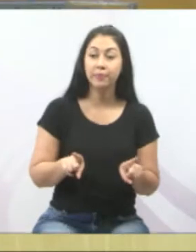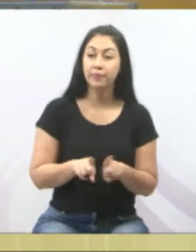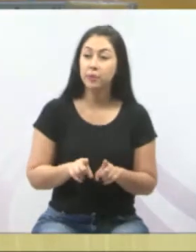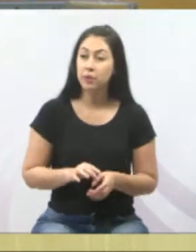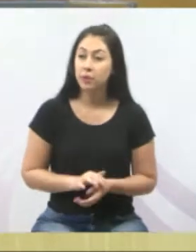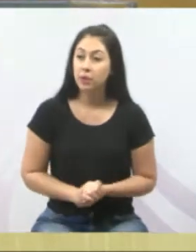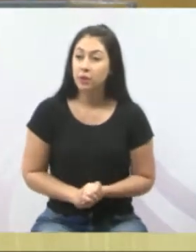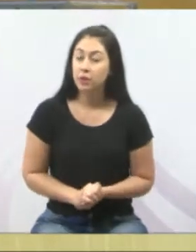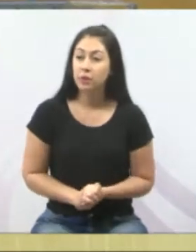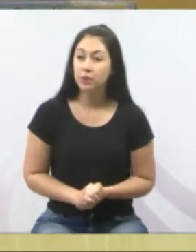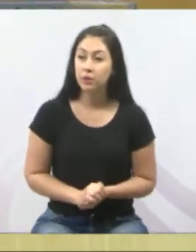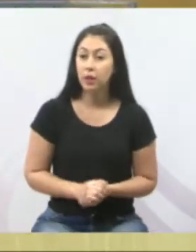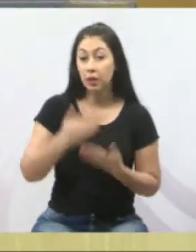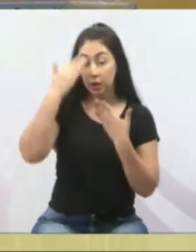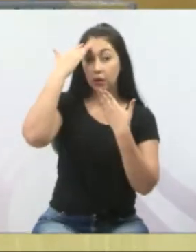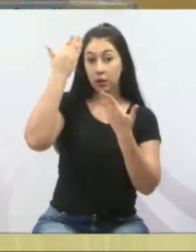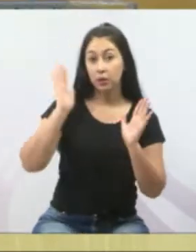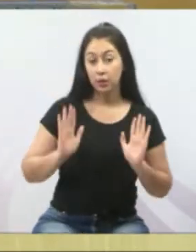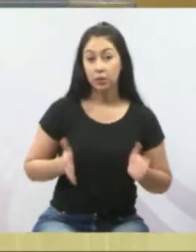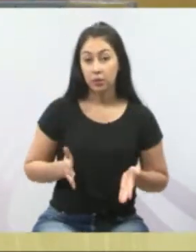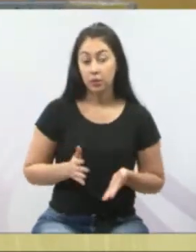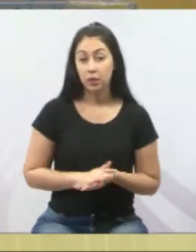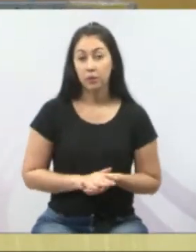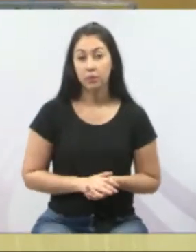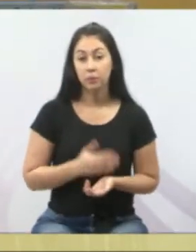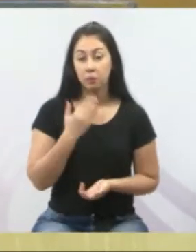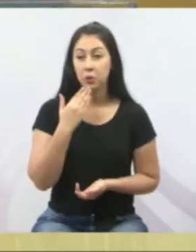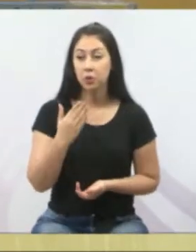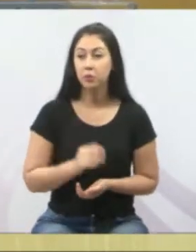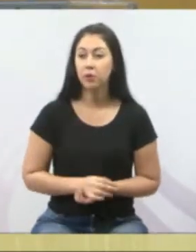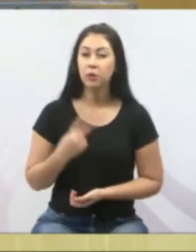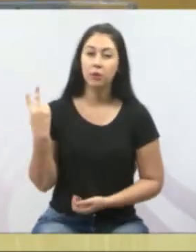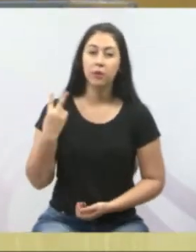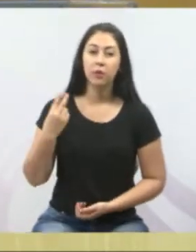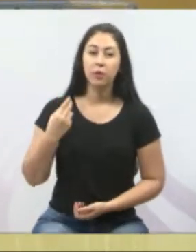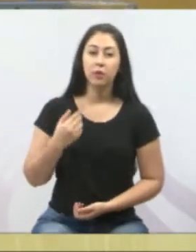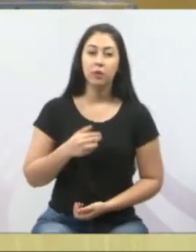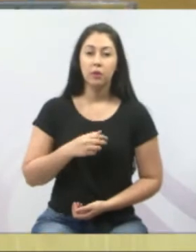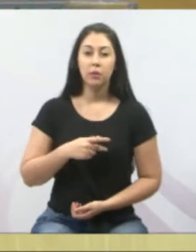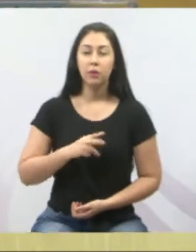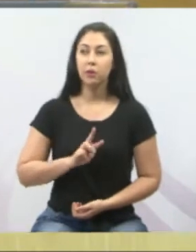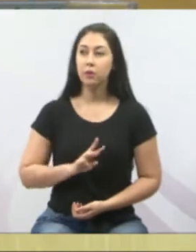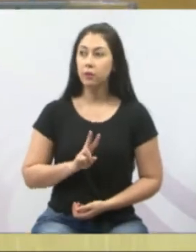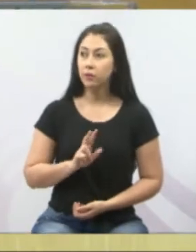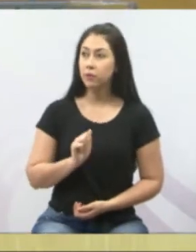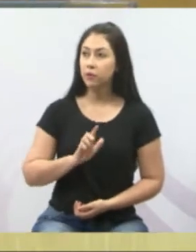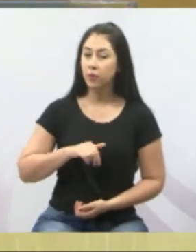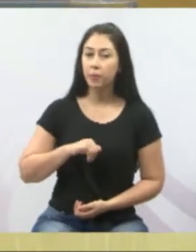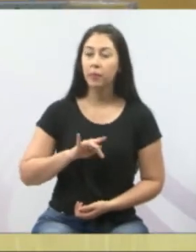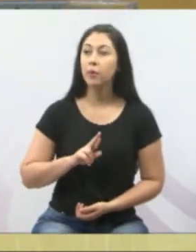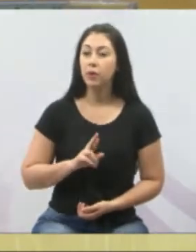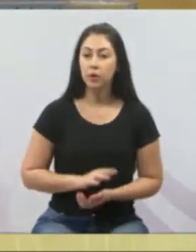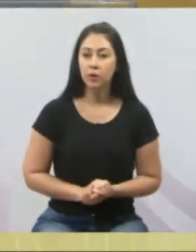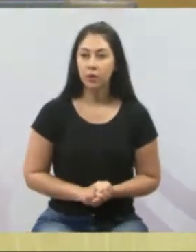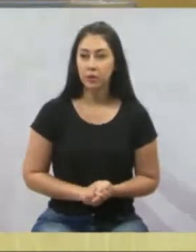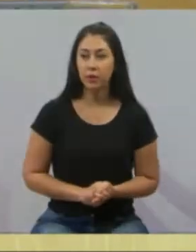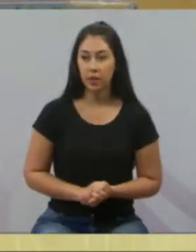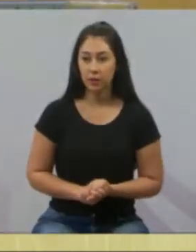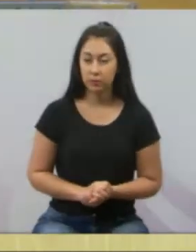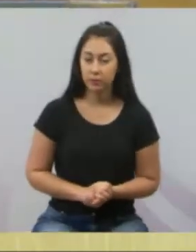casa que sejam adotadas providências habituais para a divulgação da presente manifestação. Sala